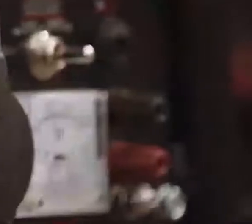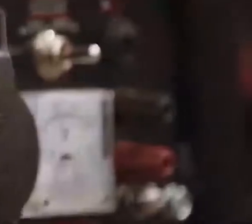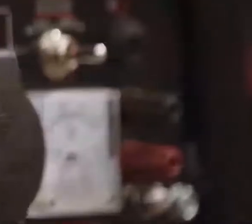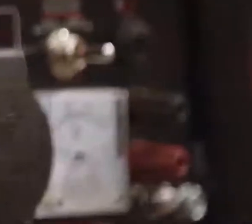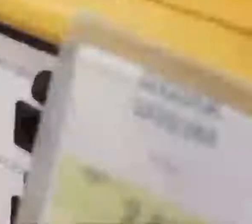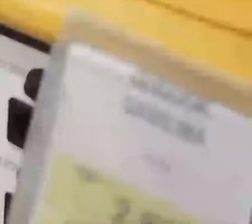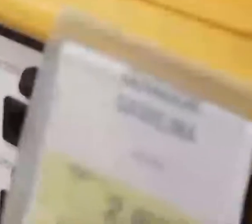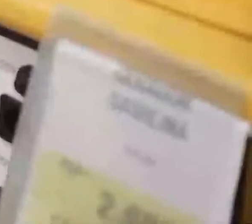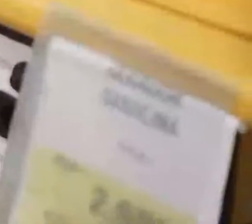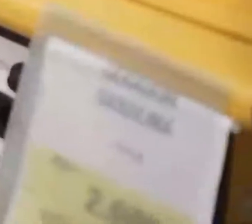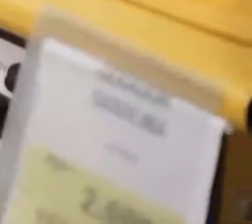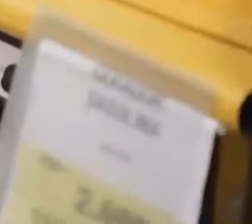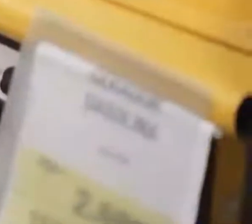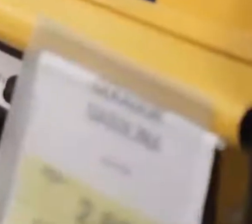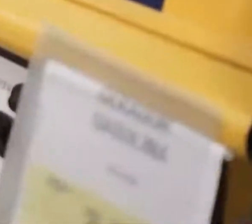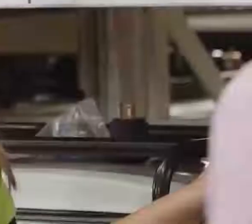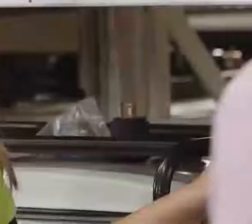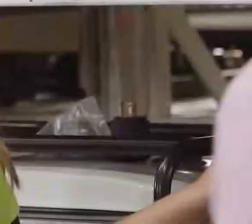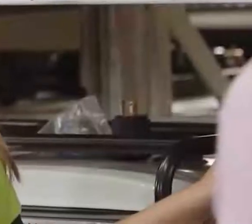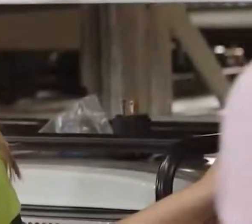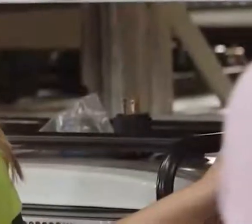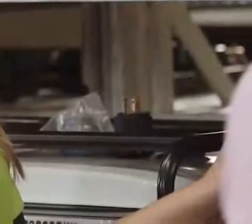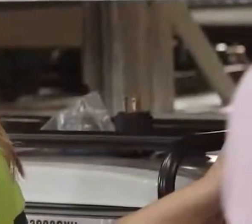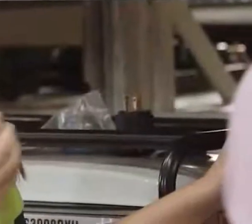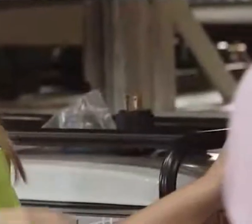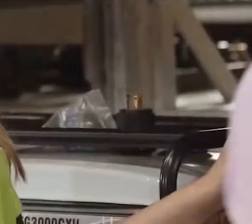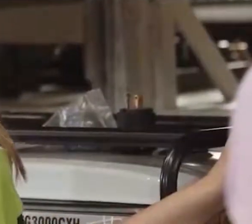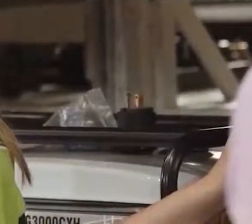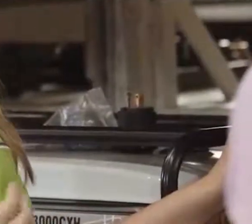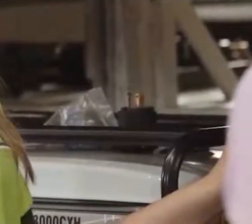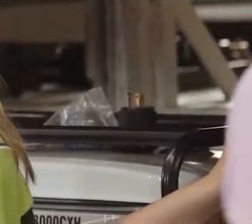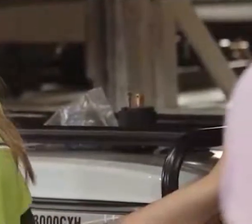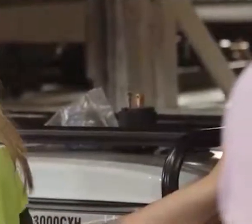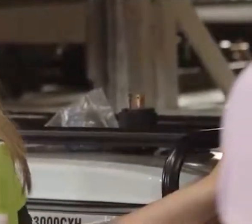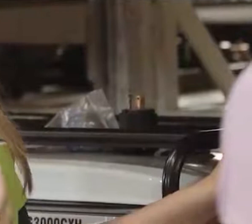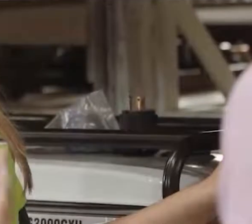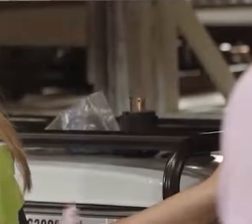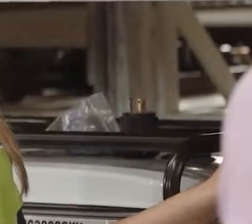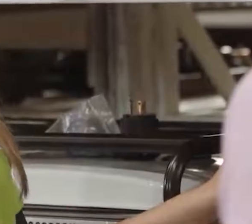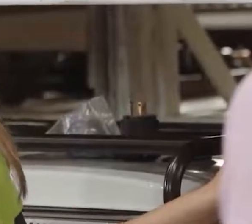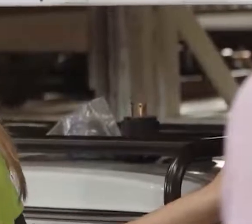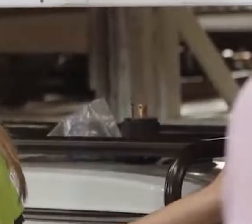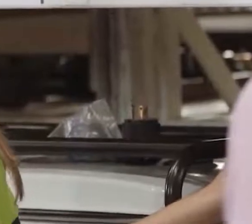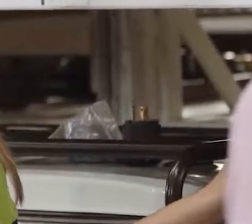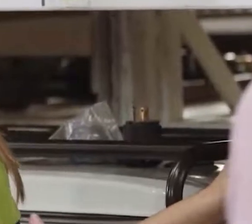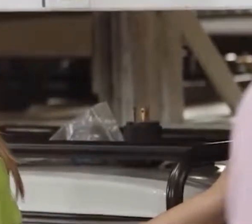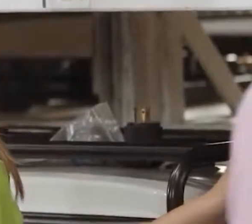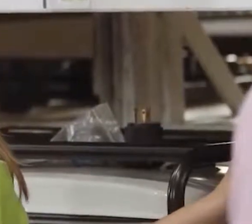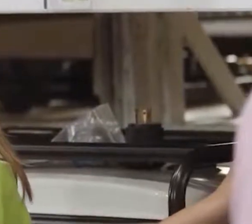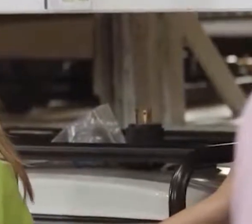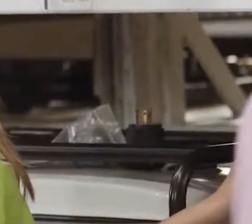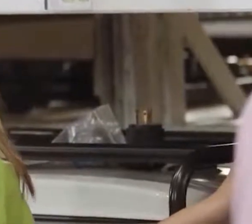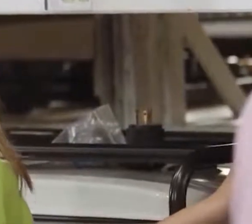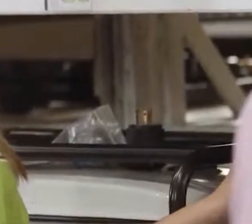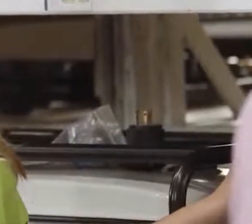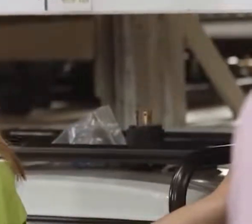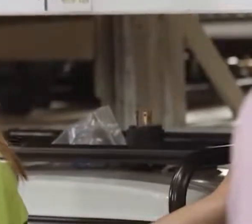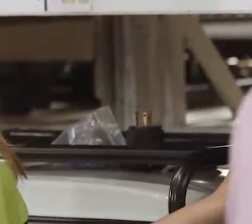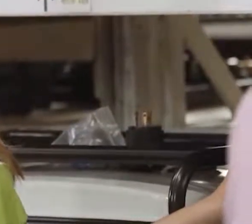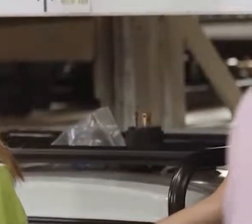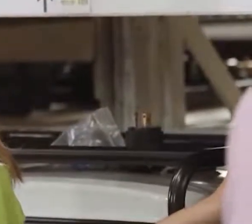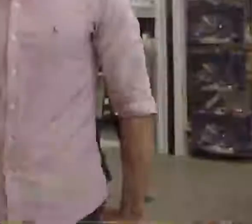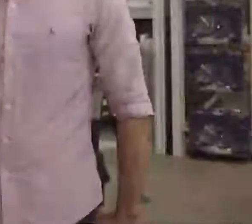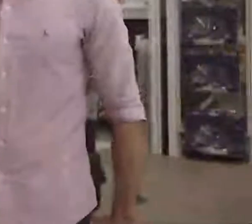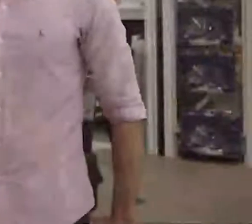fluxo de pessoas, porque ele é silencioso, então você pode usar em uma casa, em um camping. Além disso, ele tem um bom custo-benefício e a manutenção dele